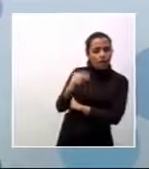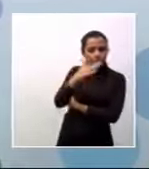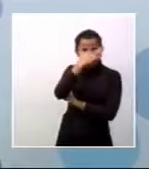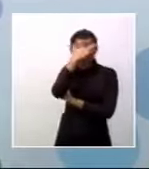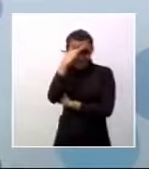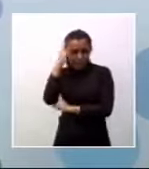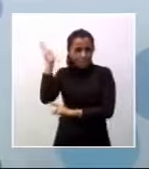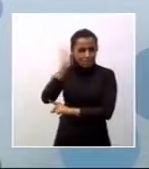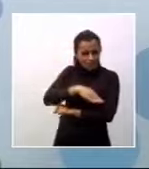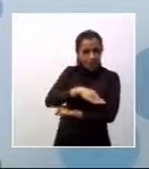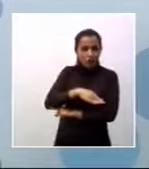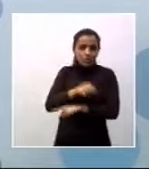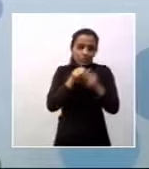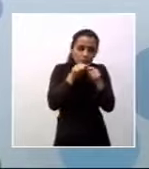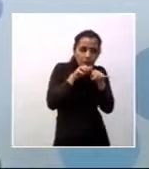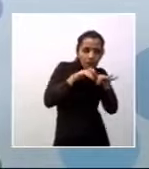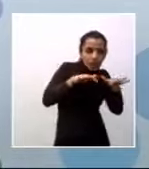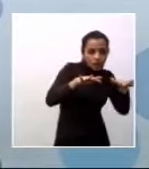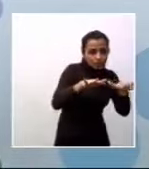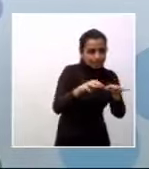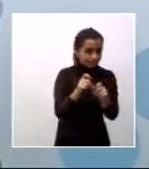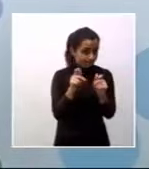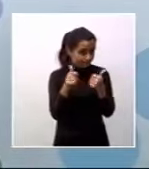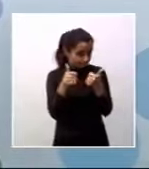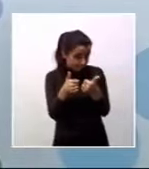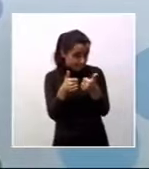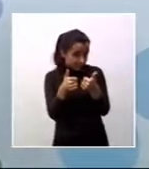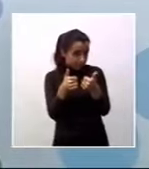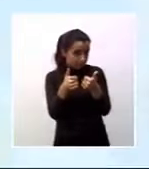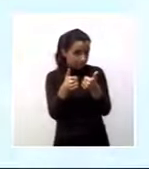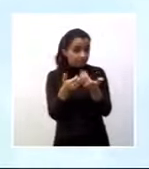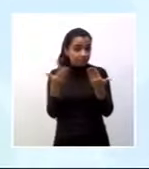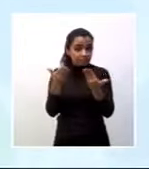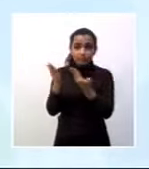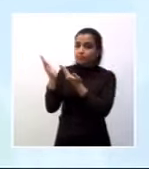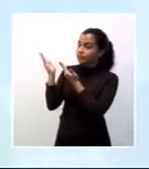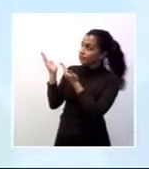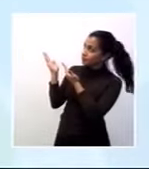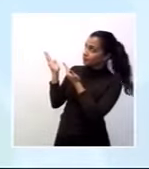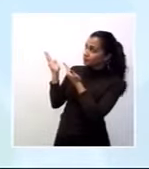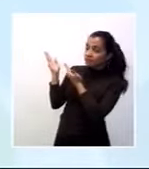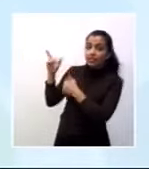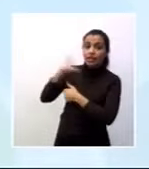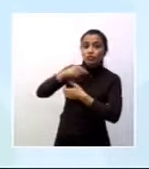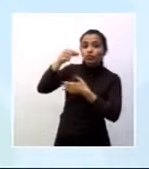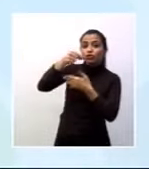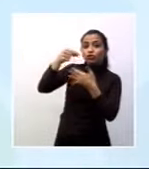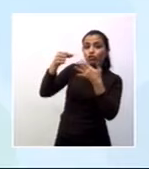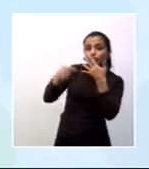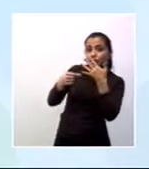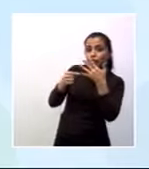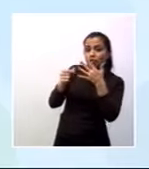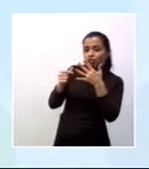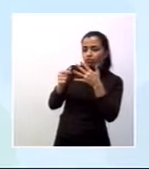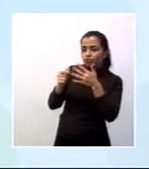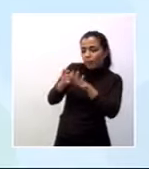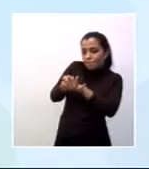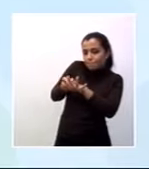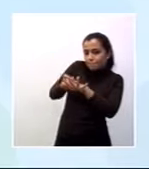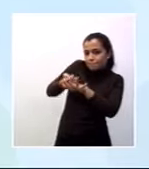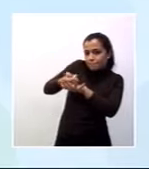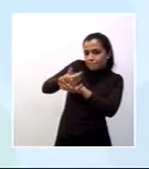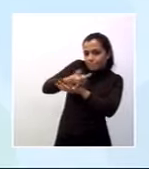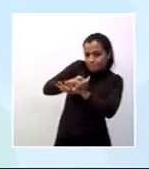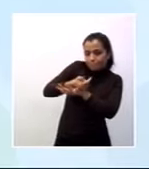rede social que acaba espalhando para todo mundo tá então a gente vai e ela para vocês o tipo de fake news para vocês irem acompanhando